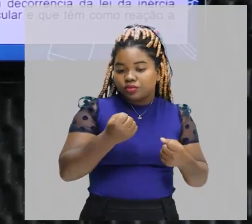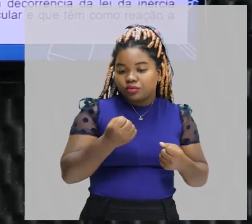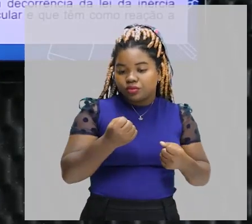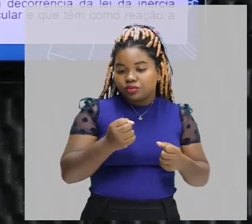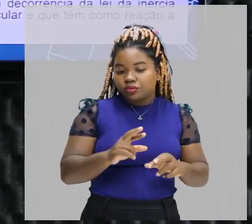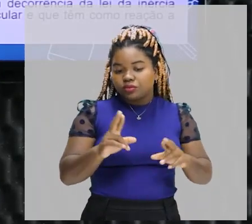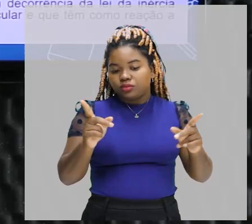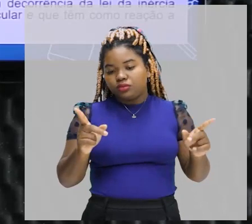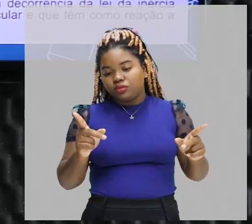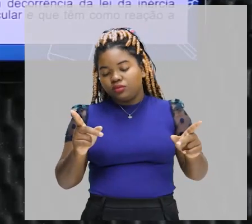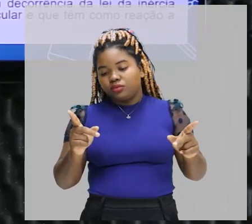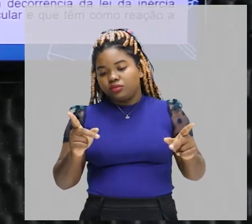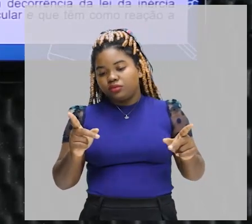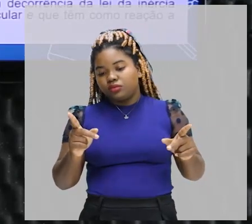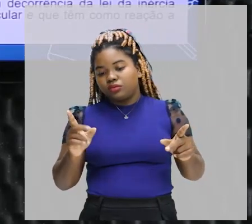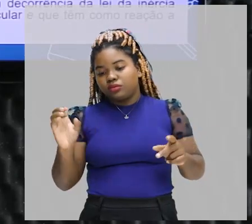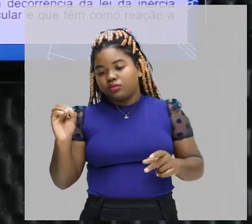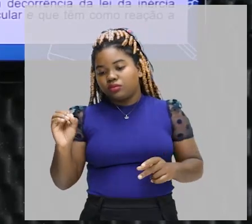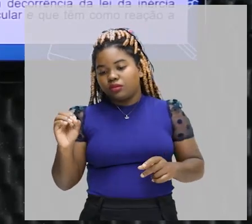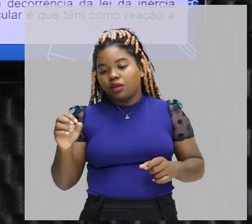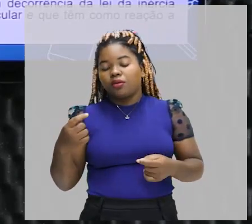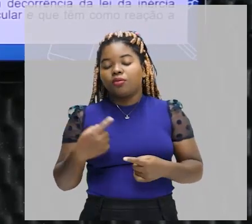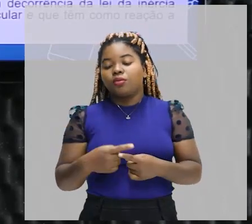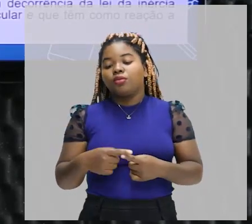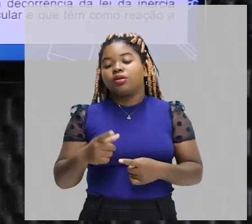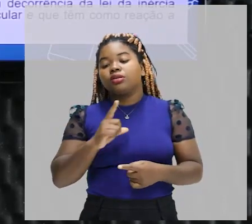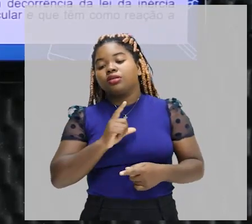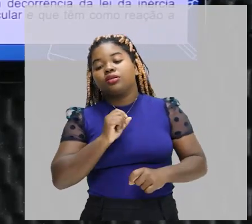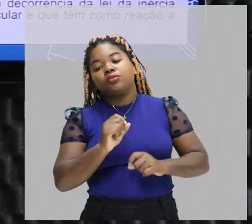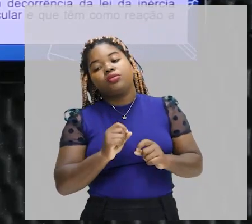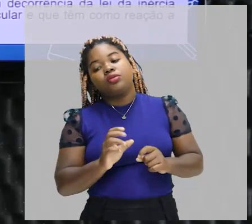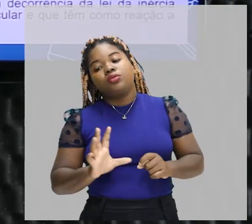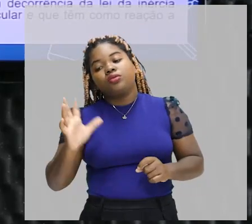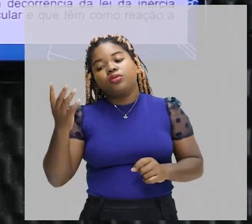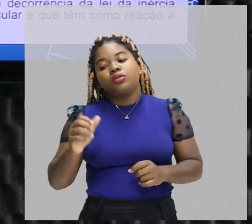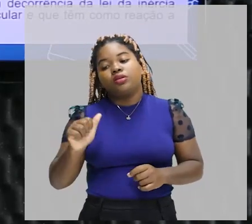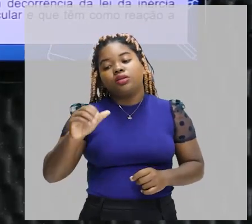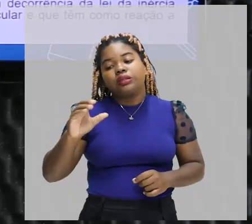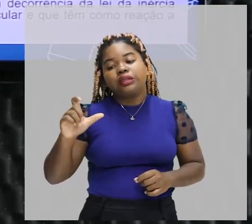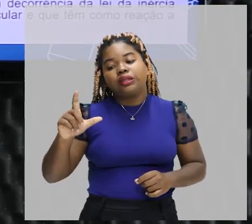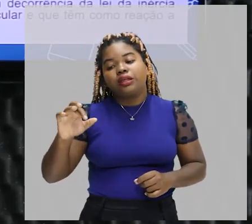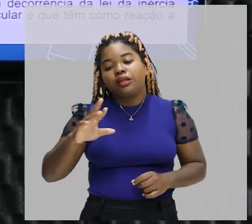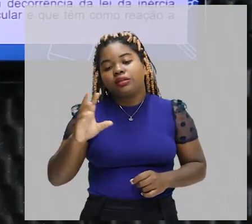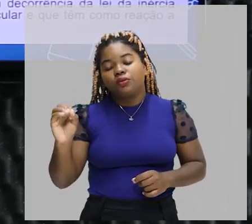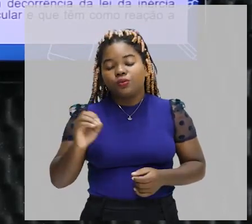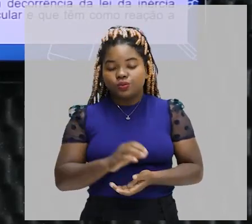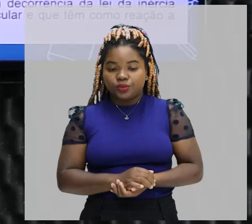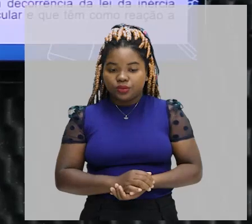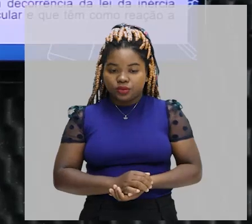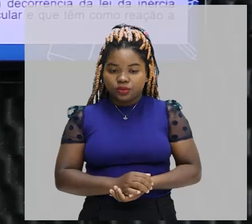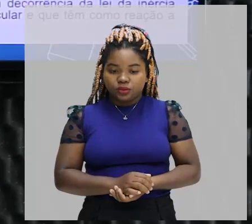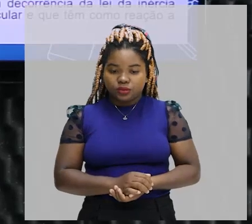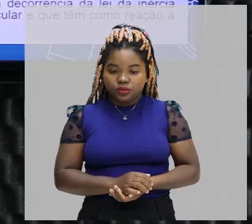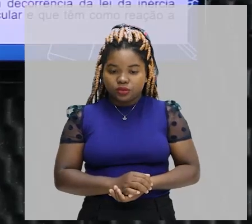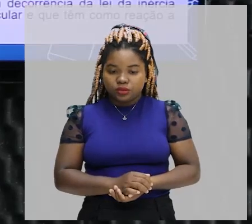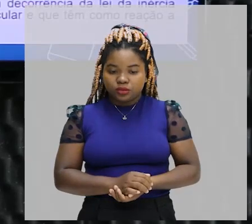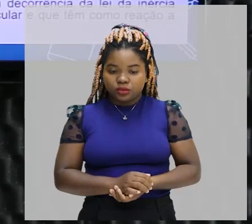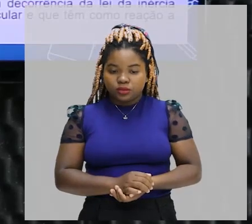for diferente de zero, é porque ali nós temos a ação de uma aceleração, tá ok? Então,